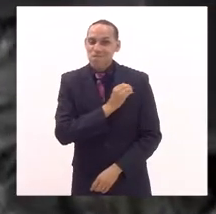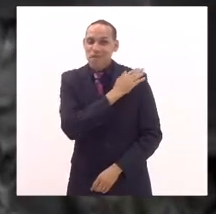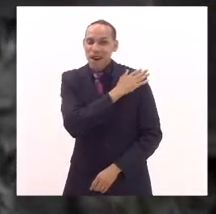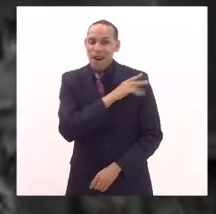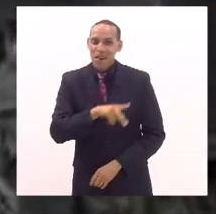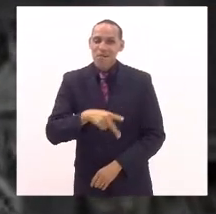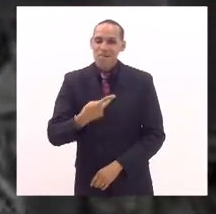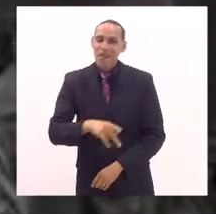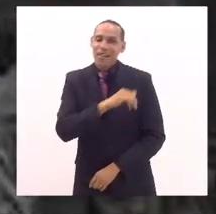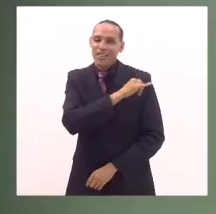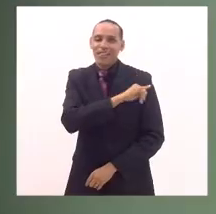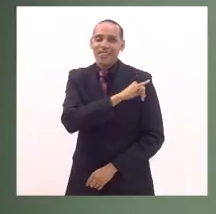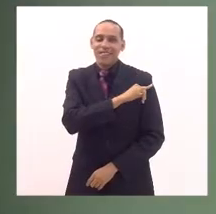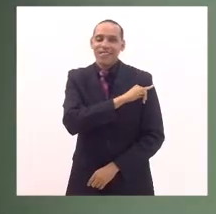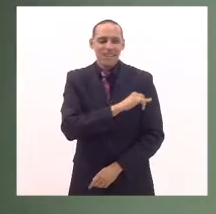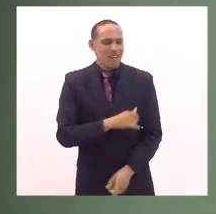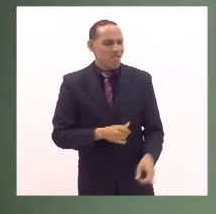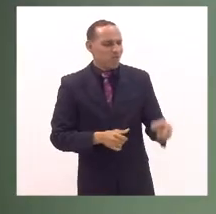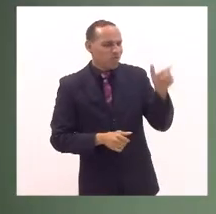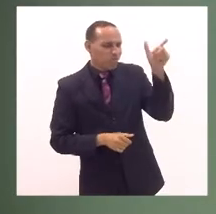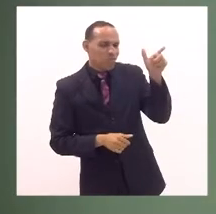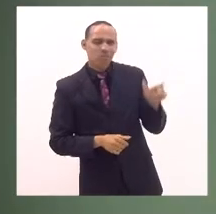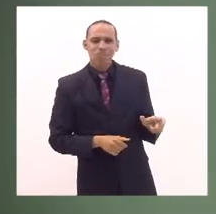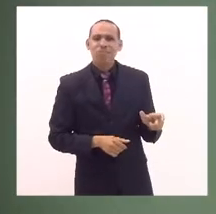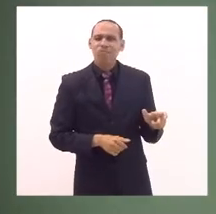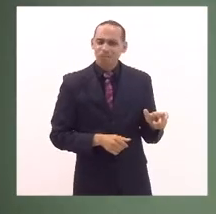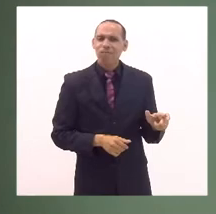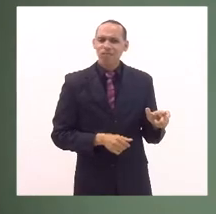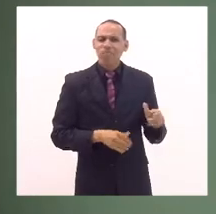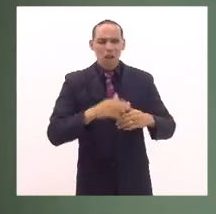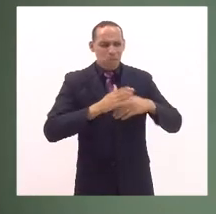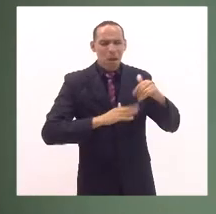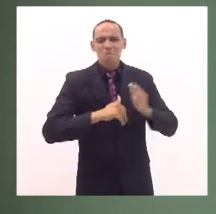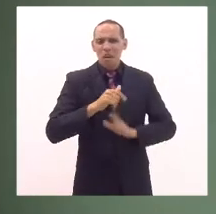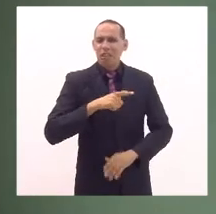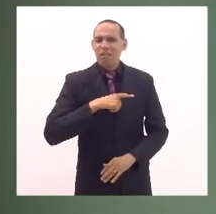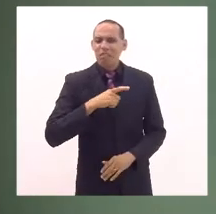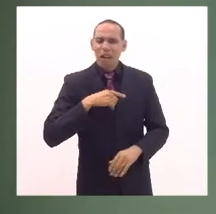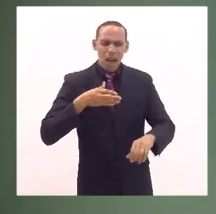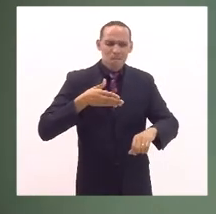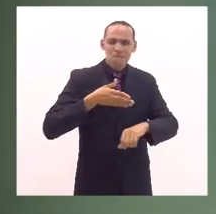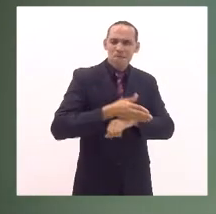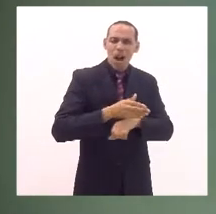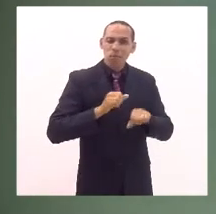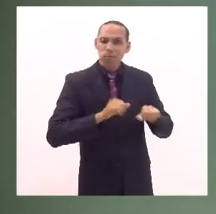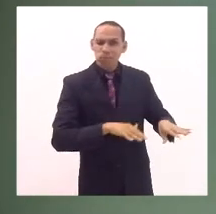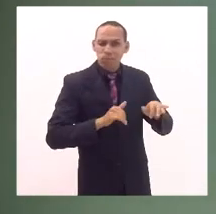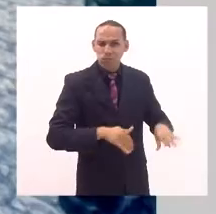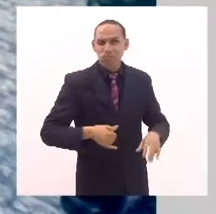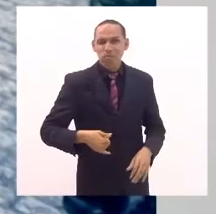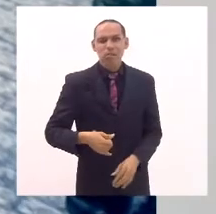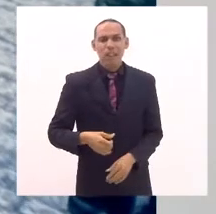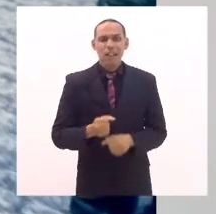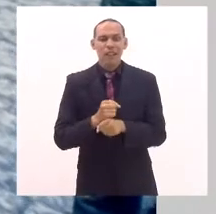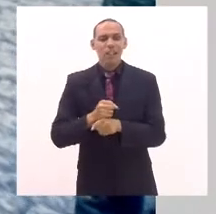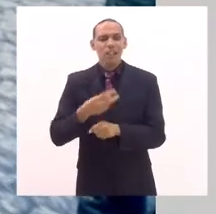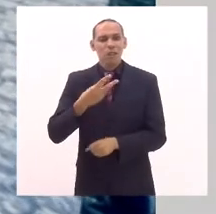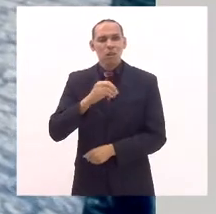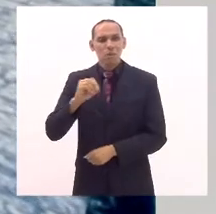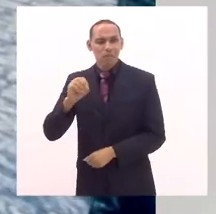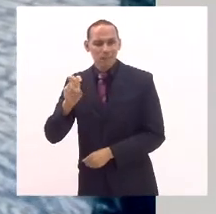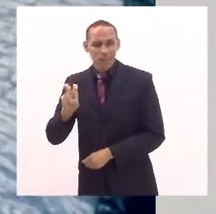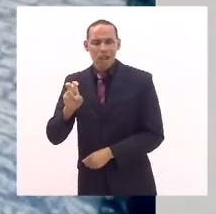Estado do Rio de Janeiro. Demonstrando vocação para o serviço militar, ingressou no Exército no ano de 2005 e